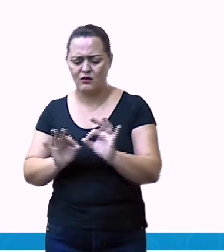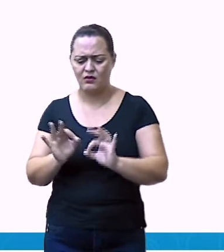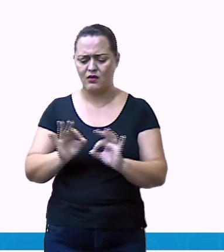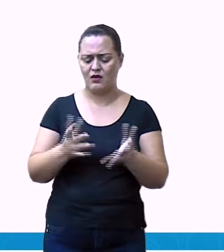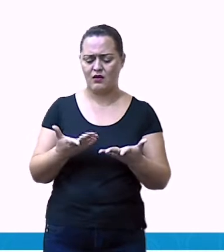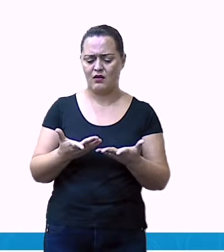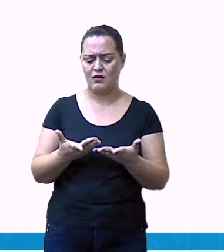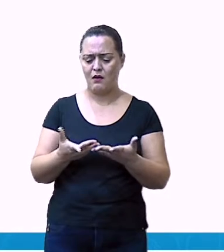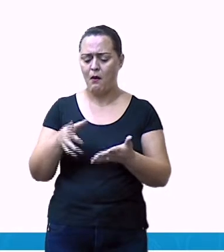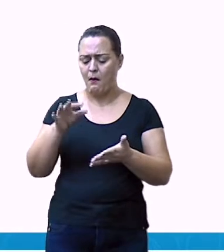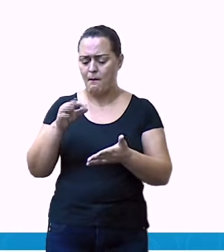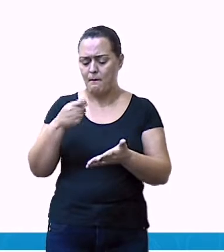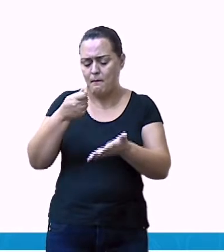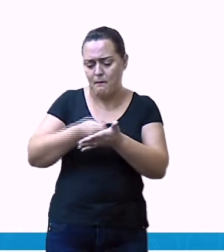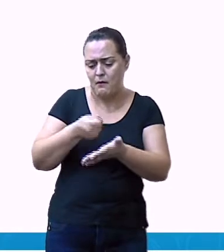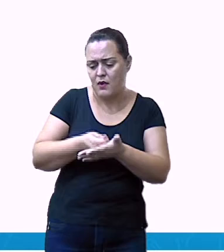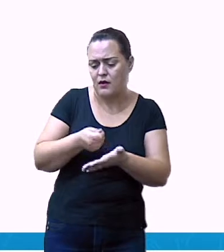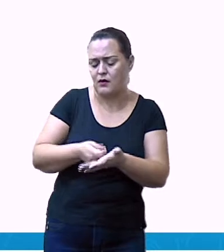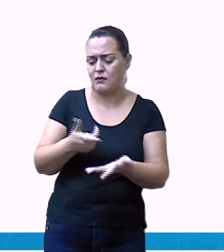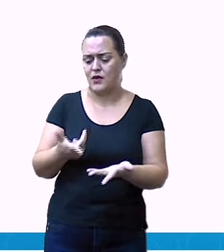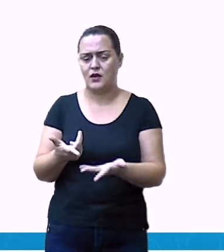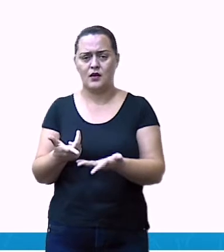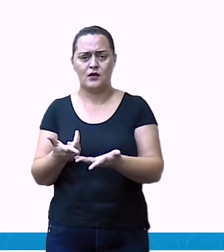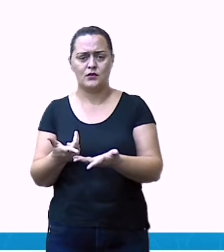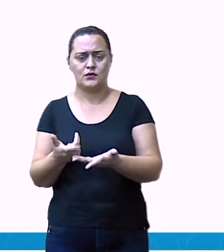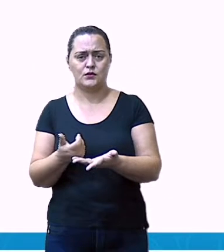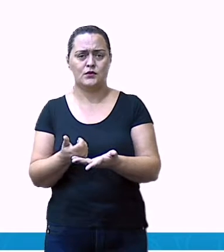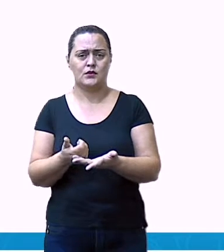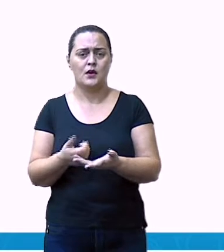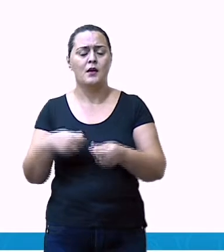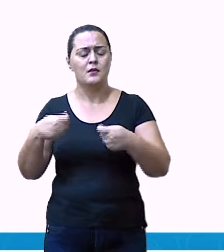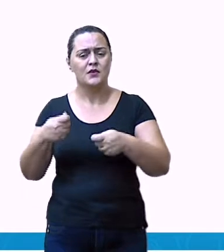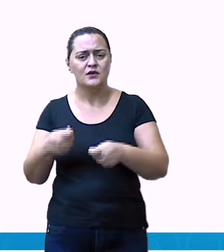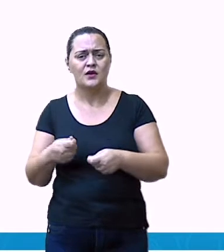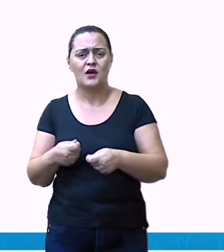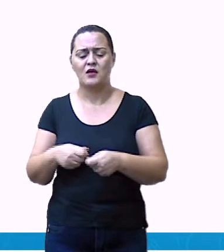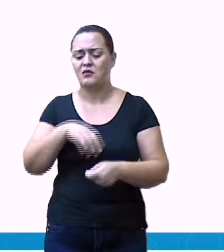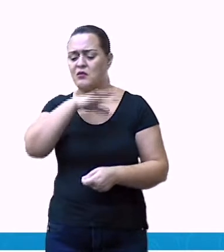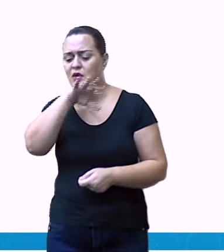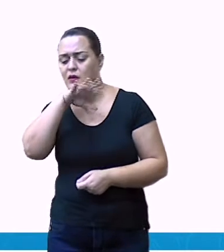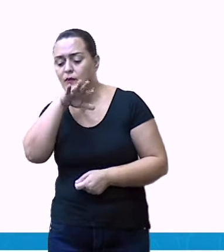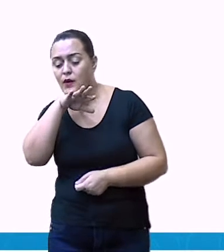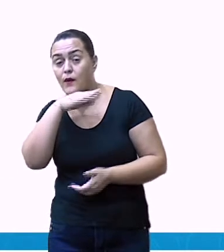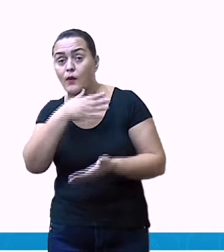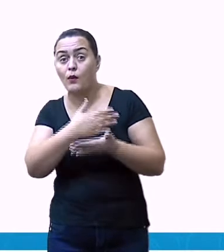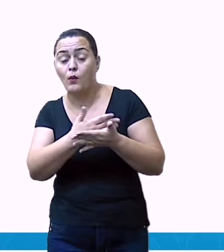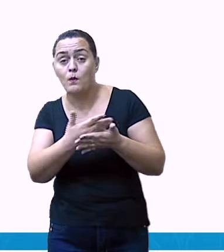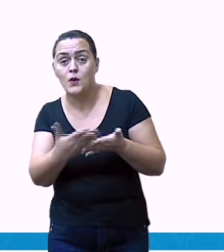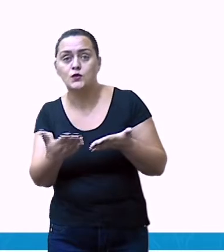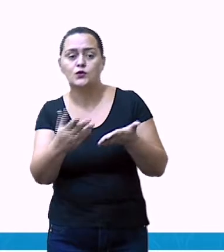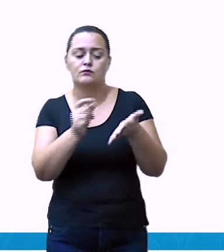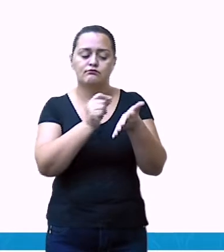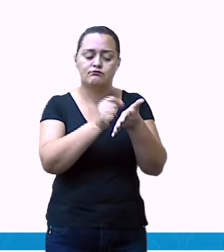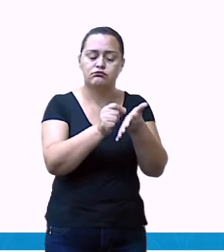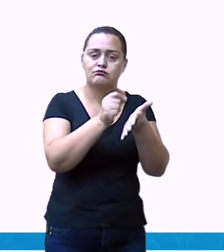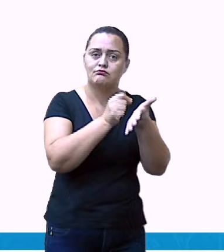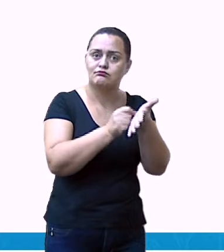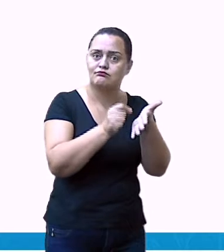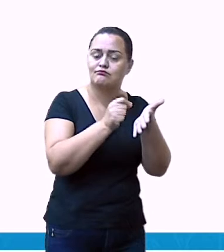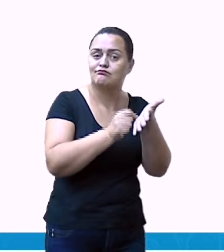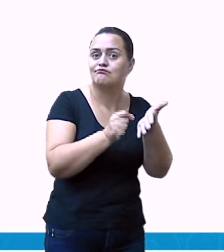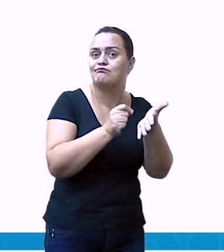os pagamentos, aquilo que circulava ali no seu comércio, tá? Os sumérios escreviam